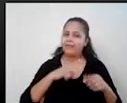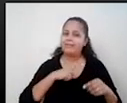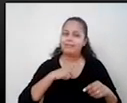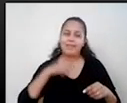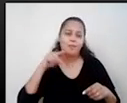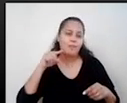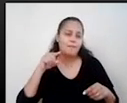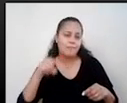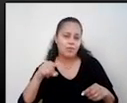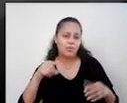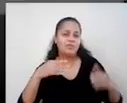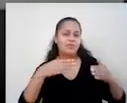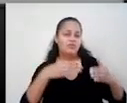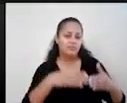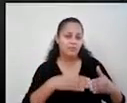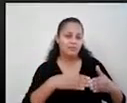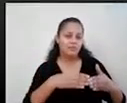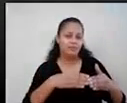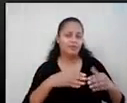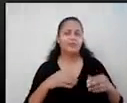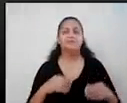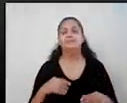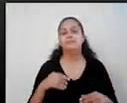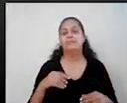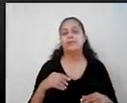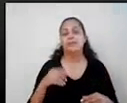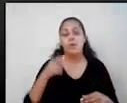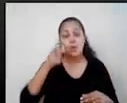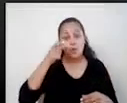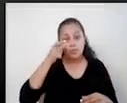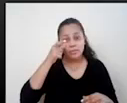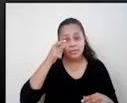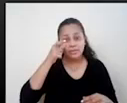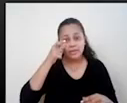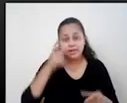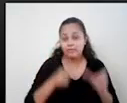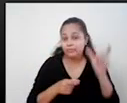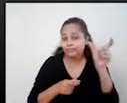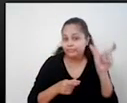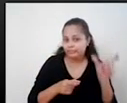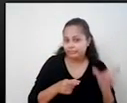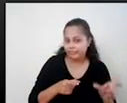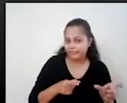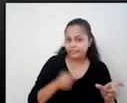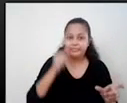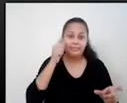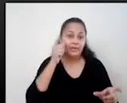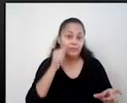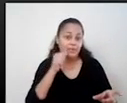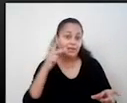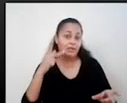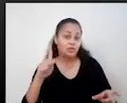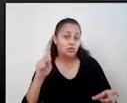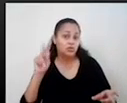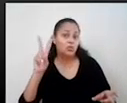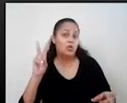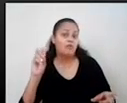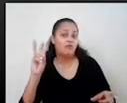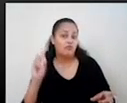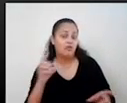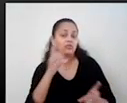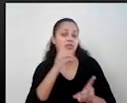pontuação específica. Querem ver? Ó, observem aí, então. As personagens do conto, a menina e sua